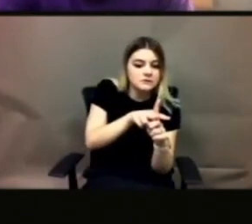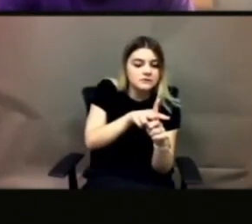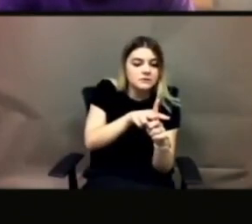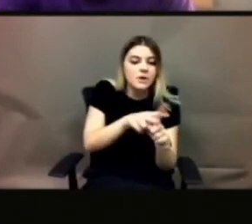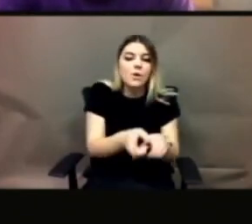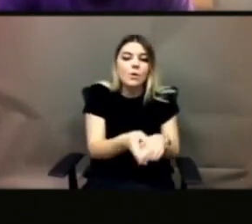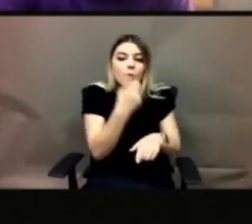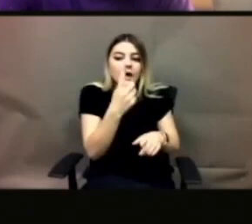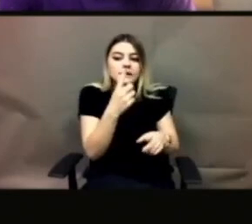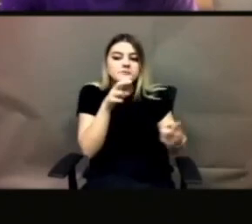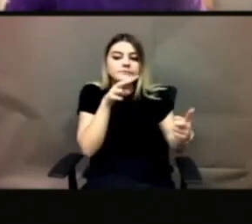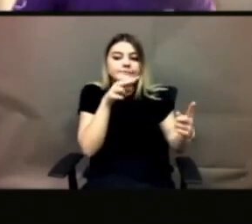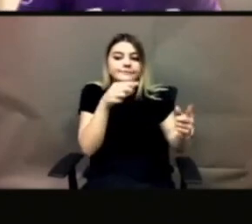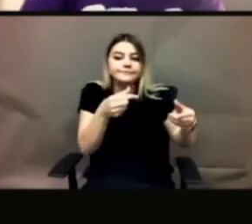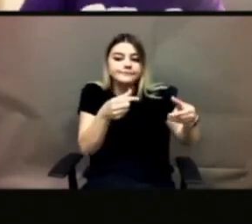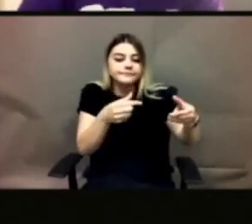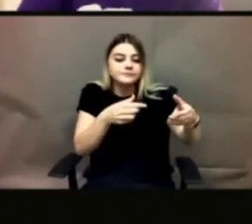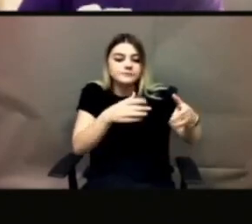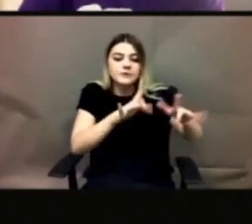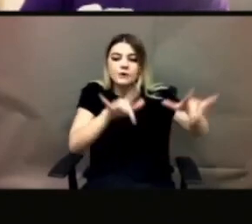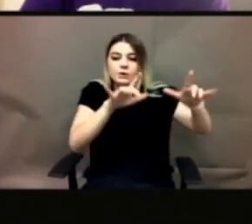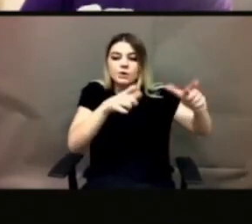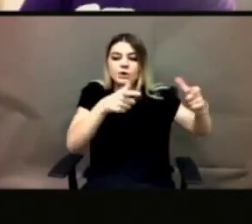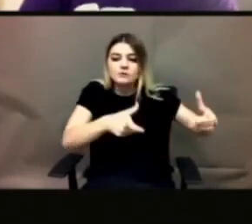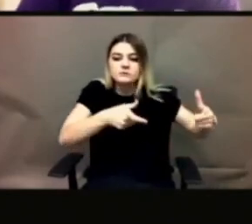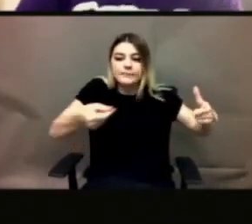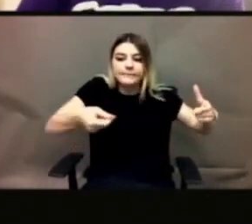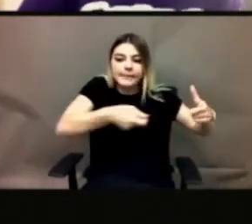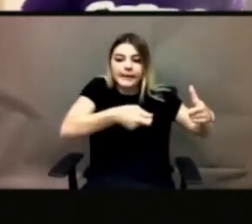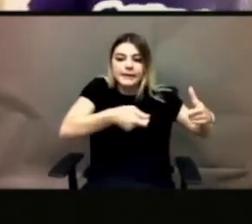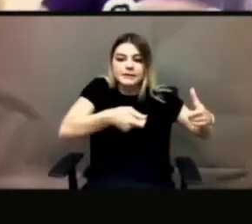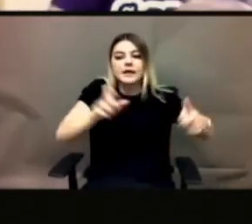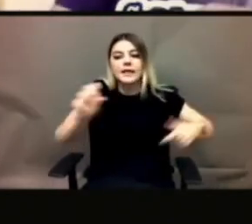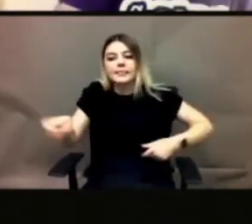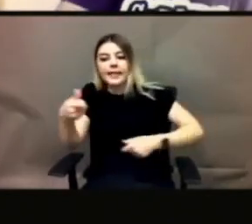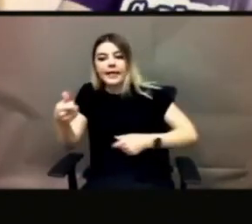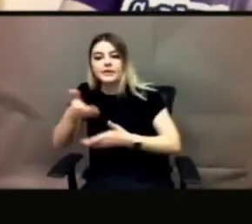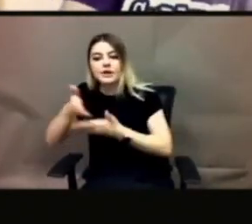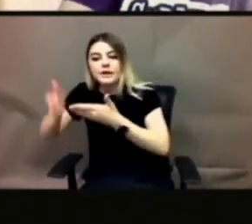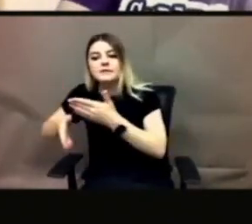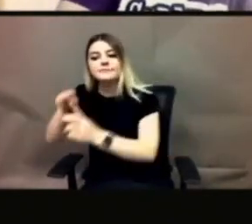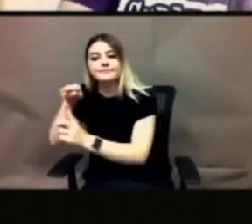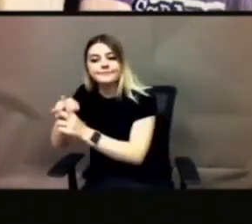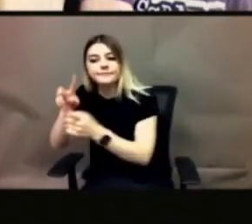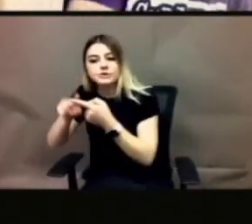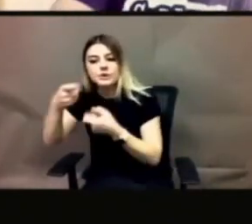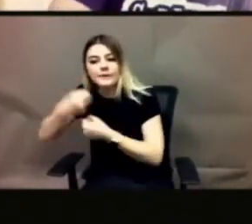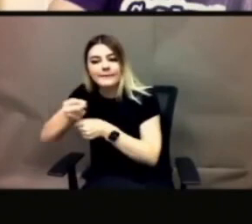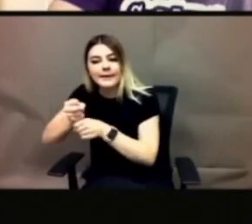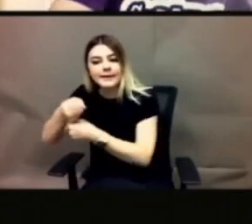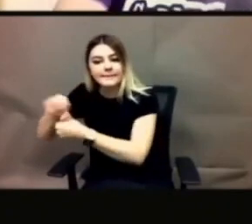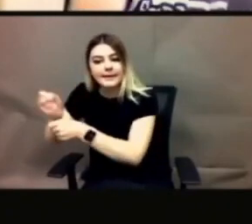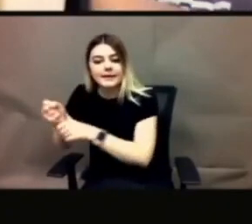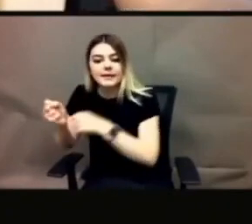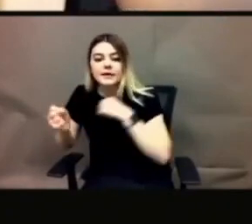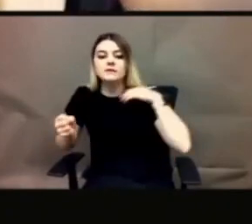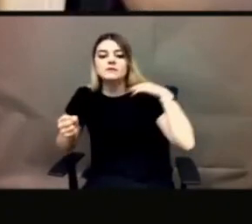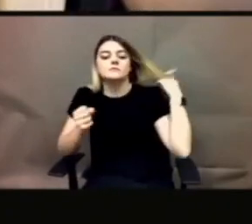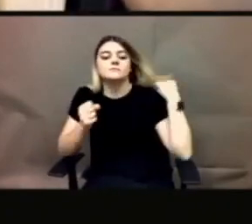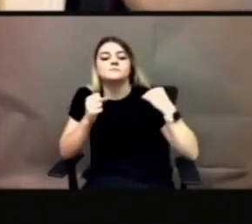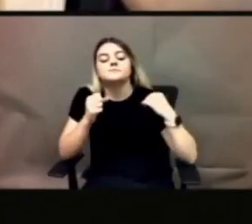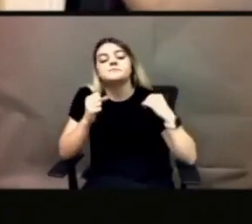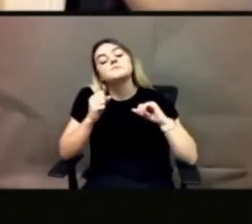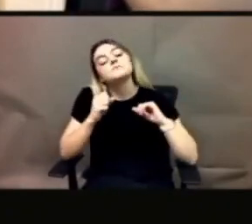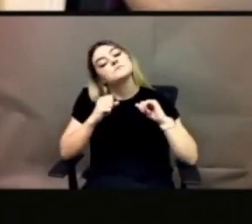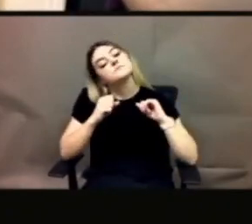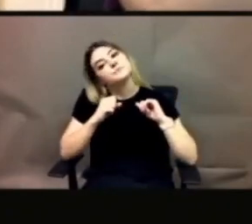conectado ao computador. Na verdade, com qualquer cabo USB-C funciona. E quando eu conectar aqui o aterramento e